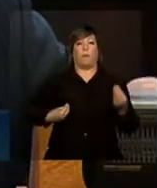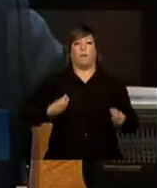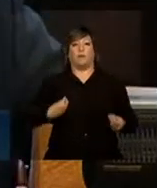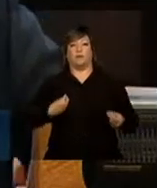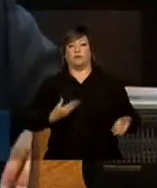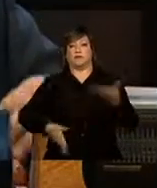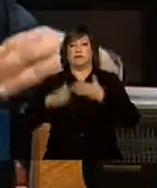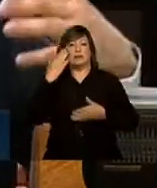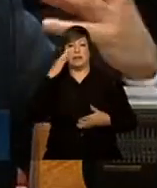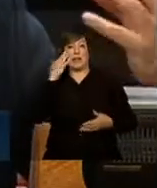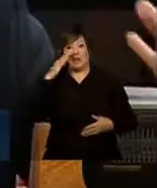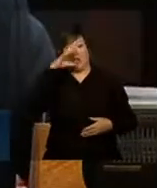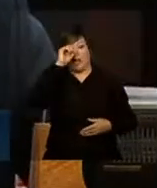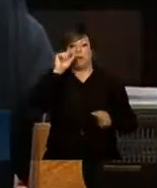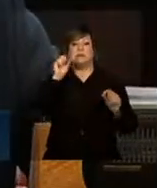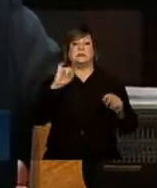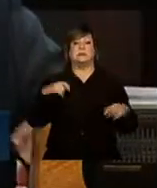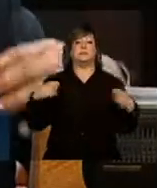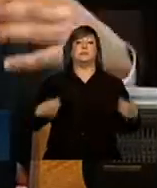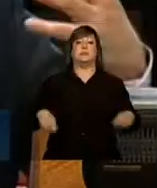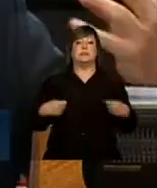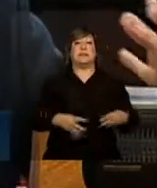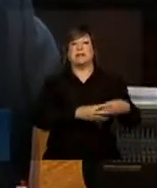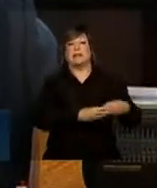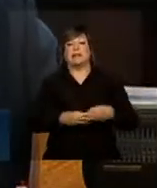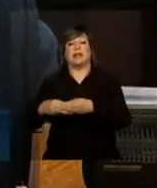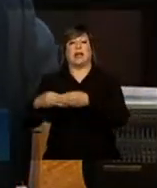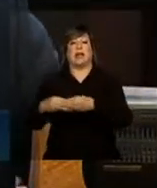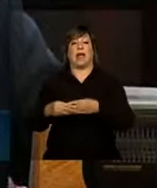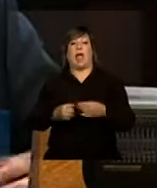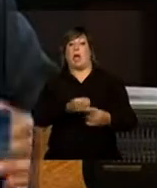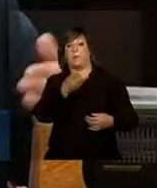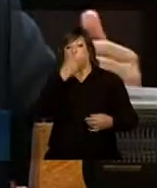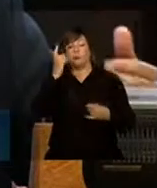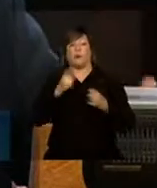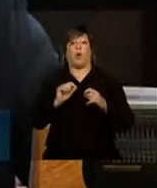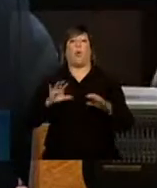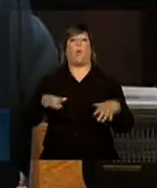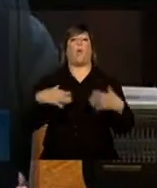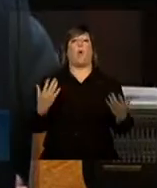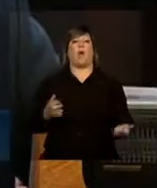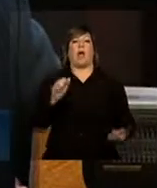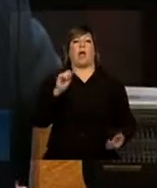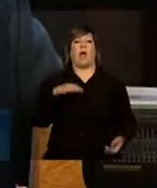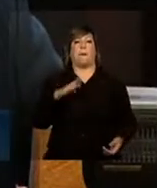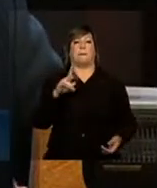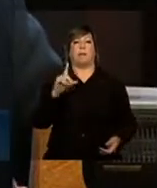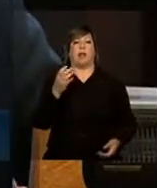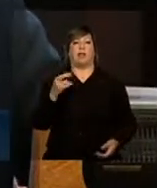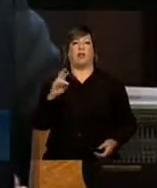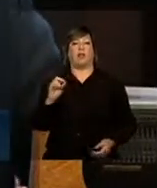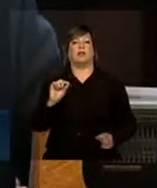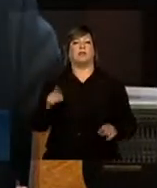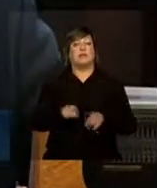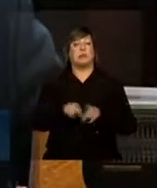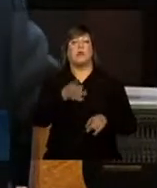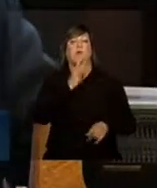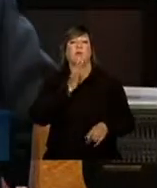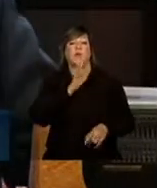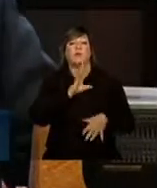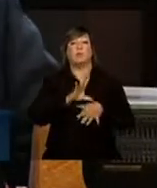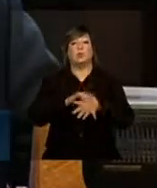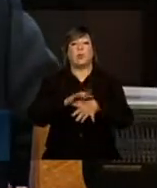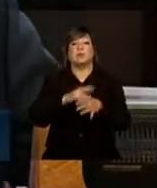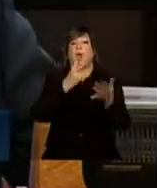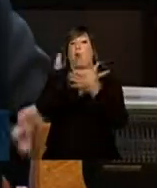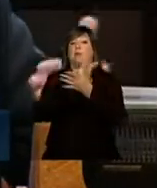entender se precisar encaminhar um paciente para o ambulatório, qual que é o ambulatório que ele vai encaminhar, além de poderem conhecer doenças específicas que possam